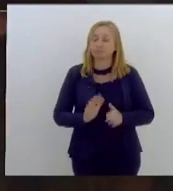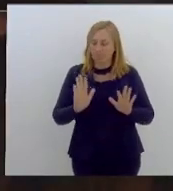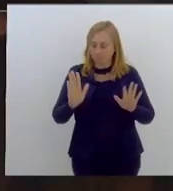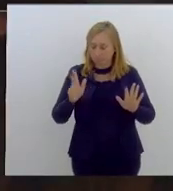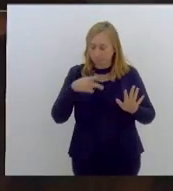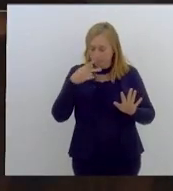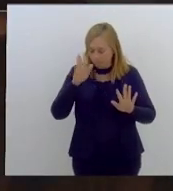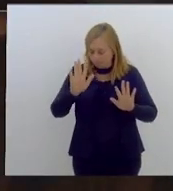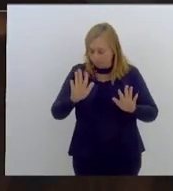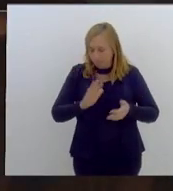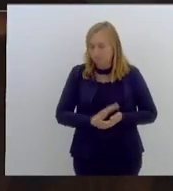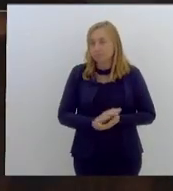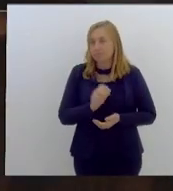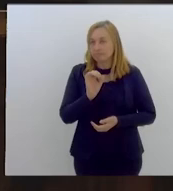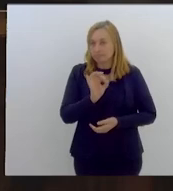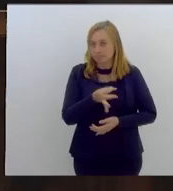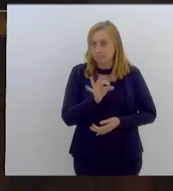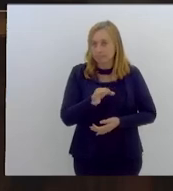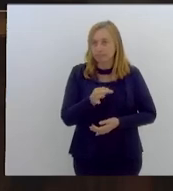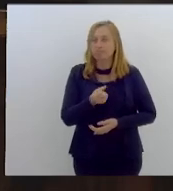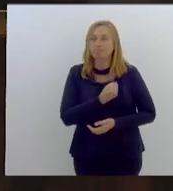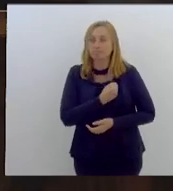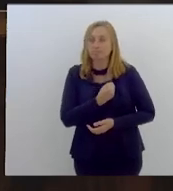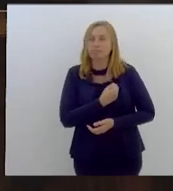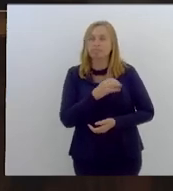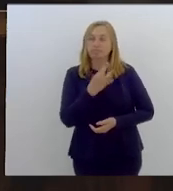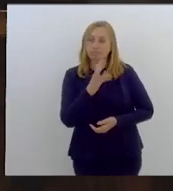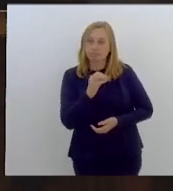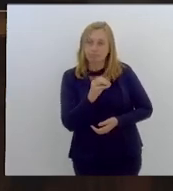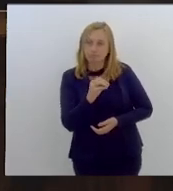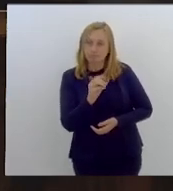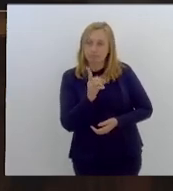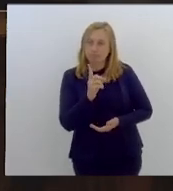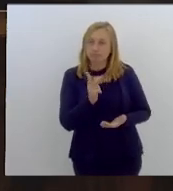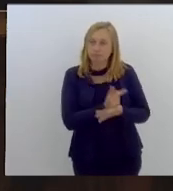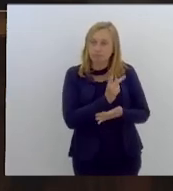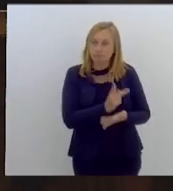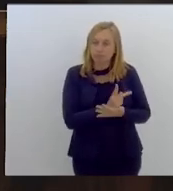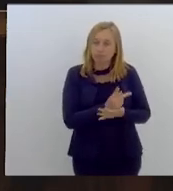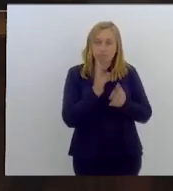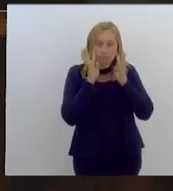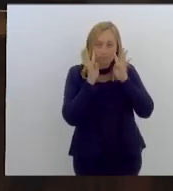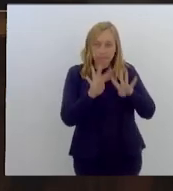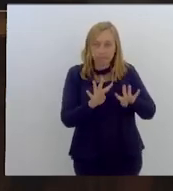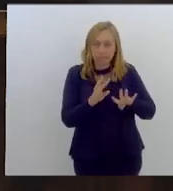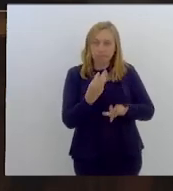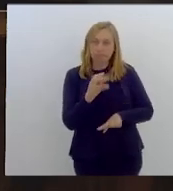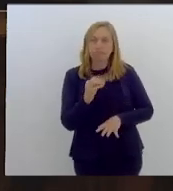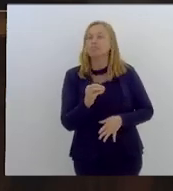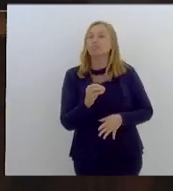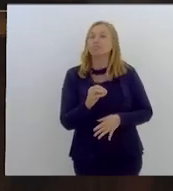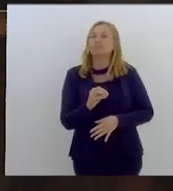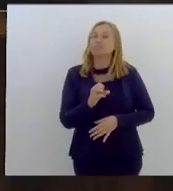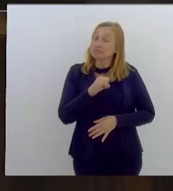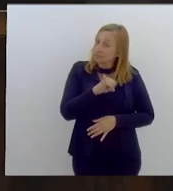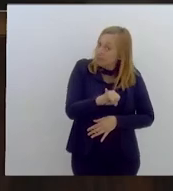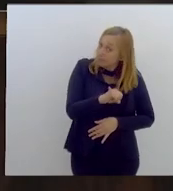contribuição. Possivelmente os números do Chico possam não estar errados. Presta atenção, por favor, Chico.